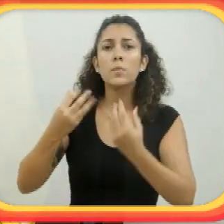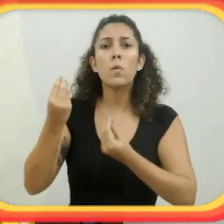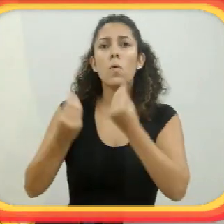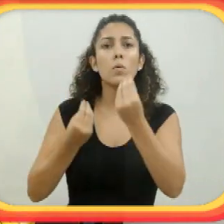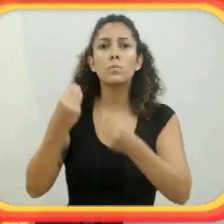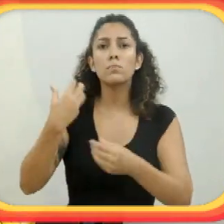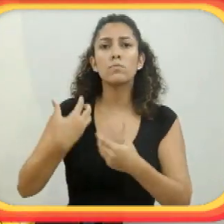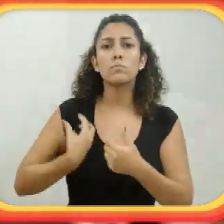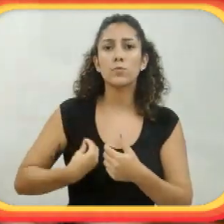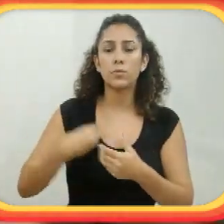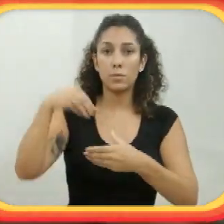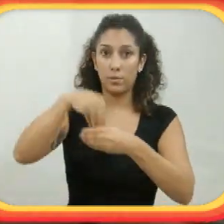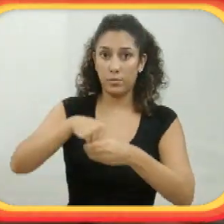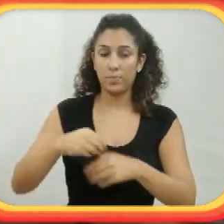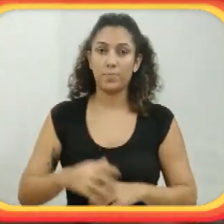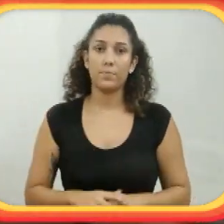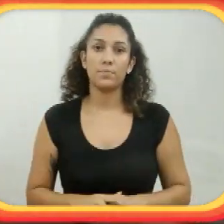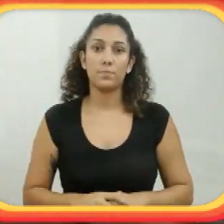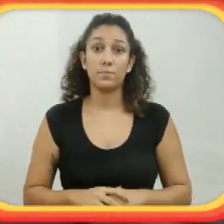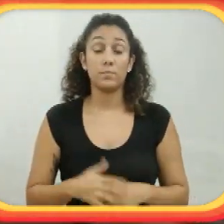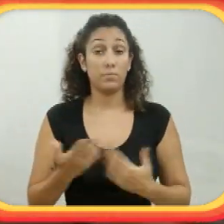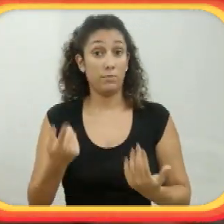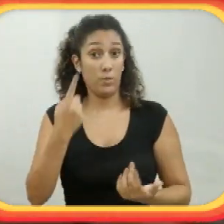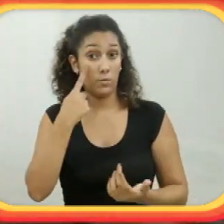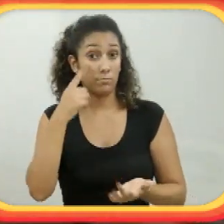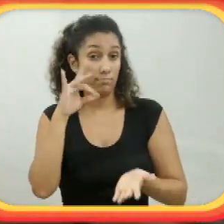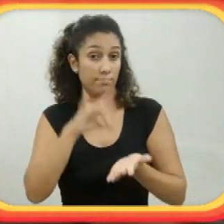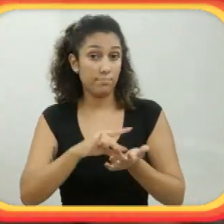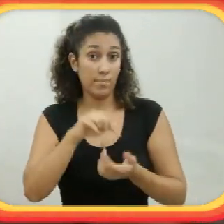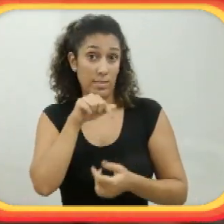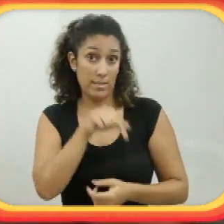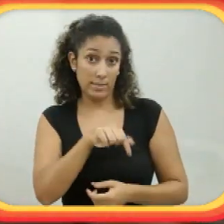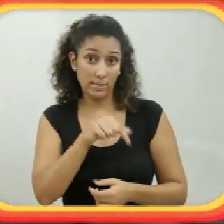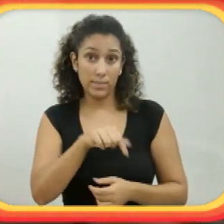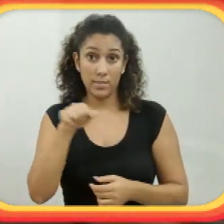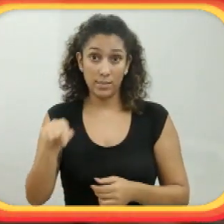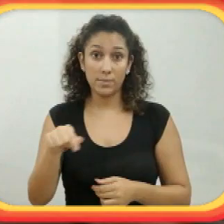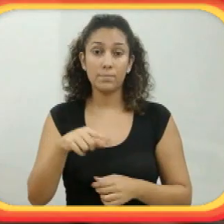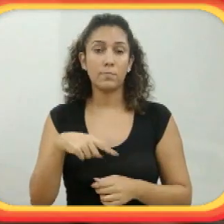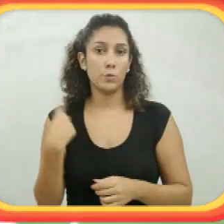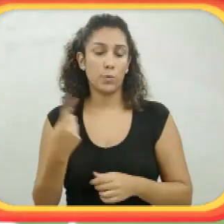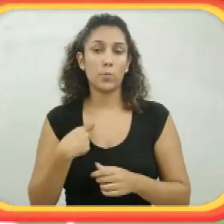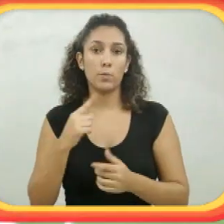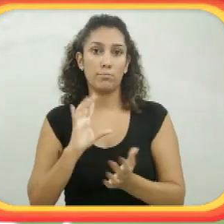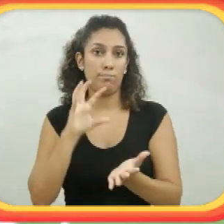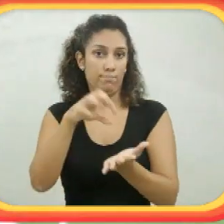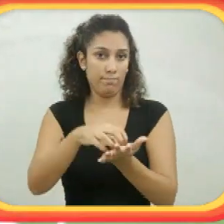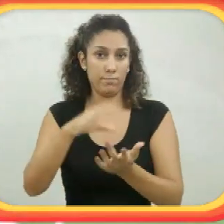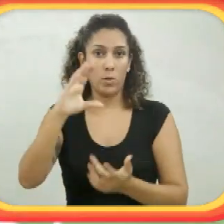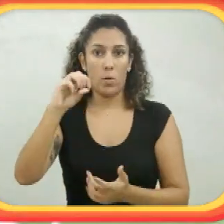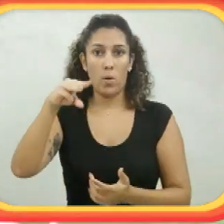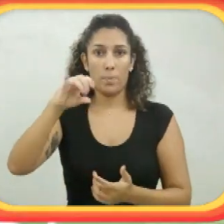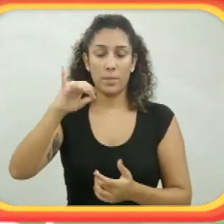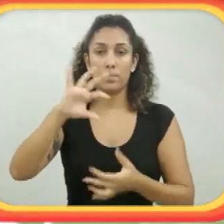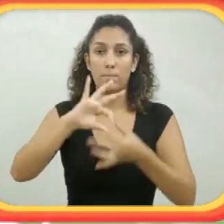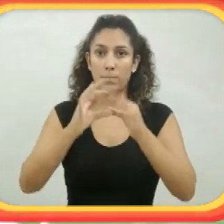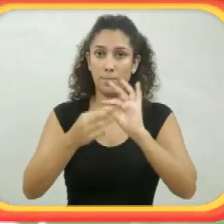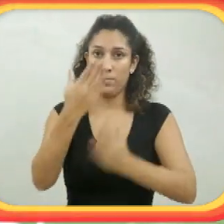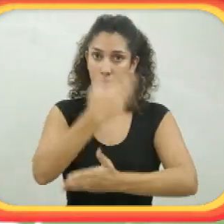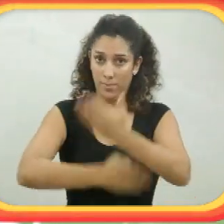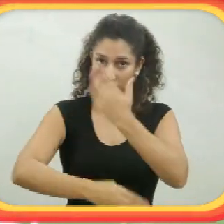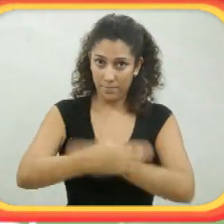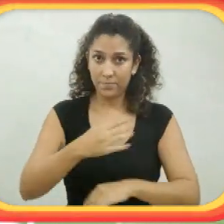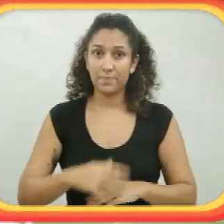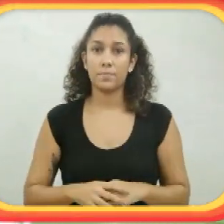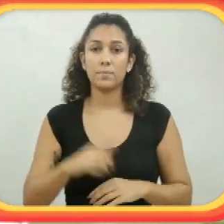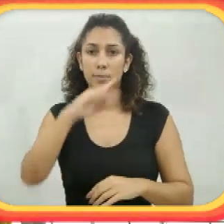tudo funciona aqui dentro. Olha, na realidade, essa aqui nós estamos na sede do Comitê Paralímpico Brasileiro, que é